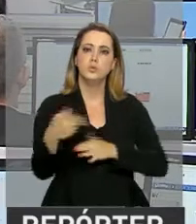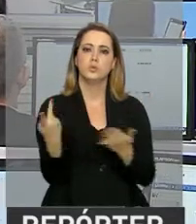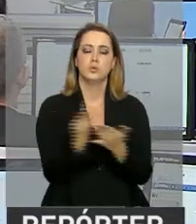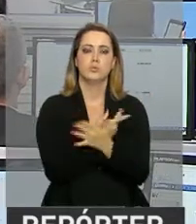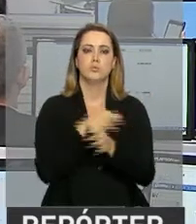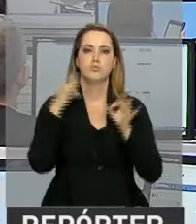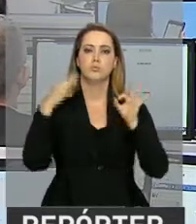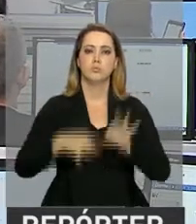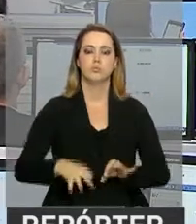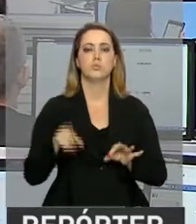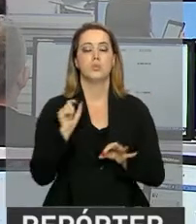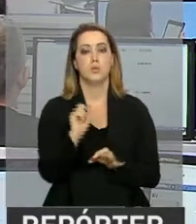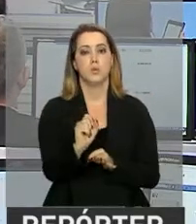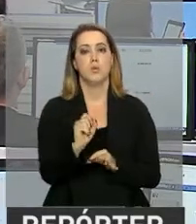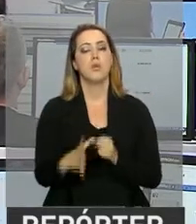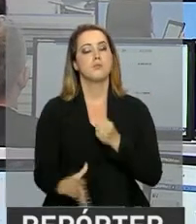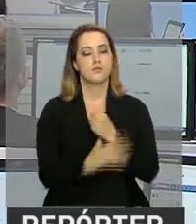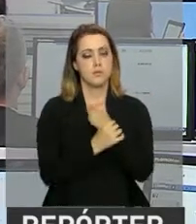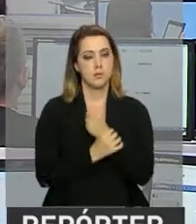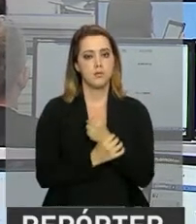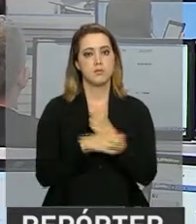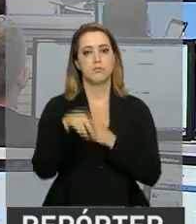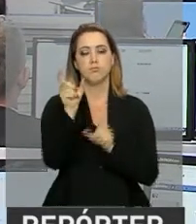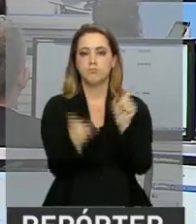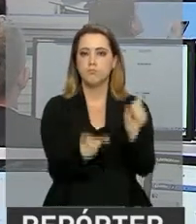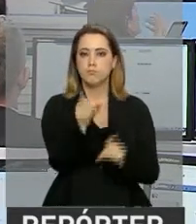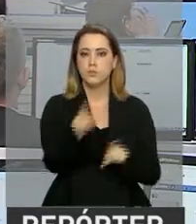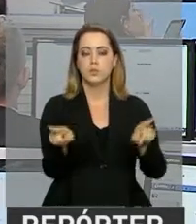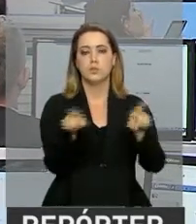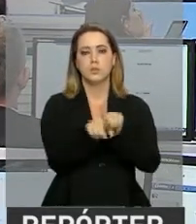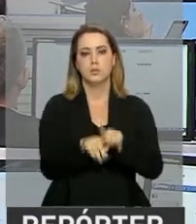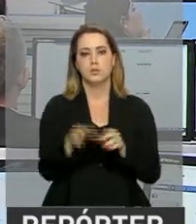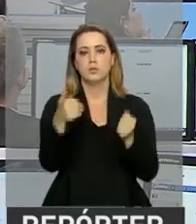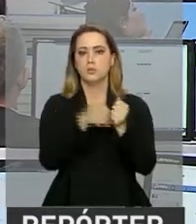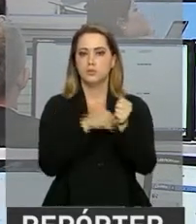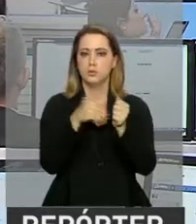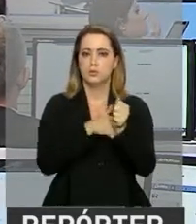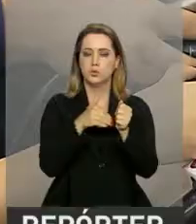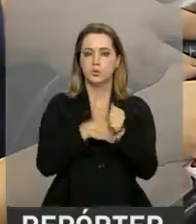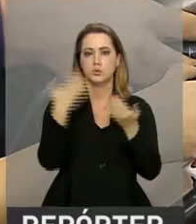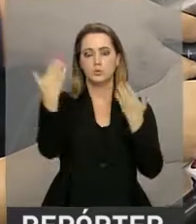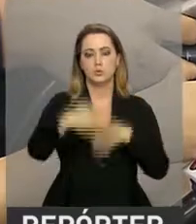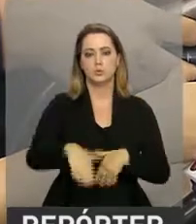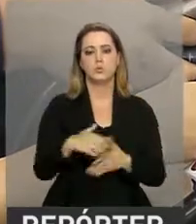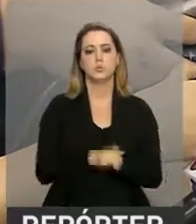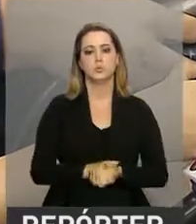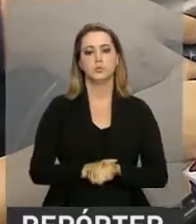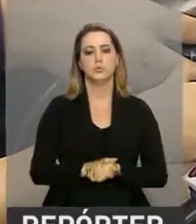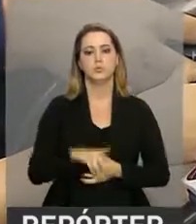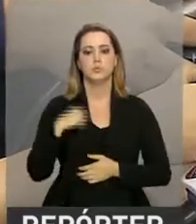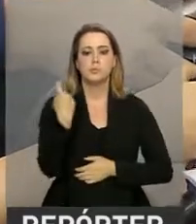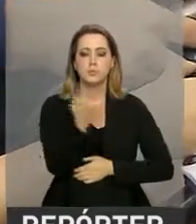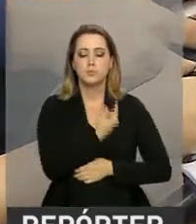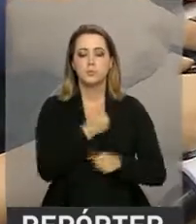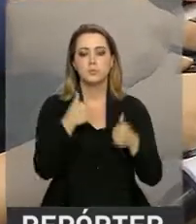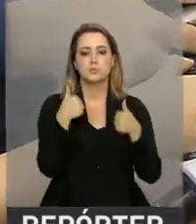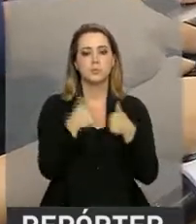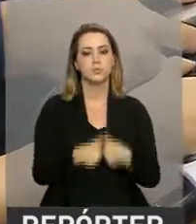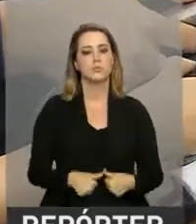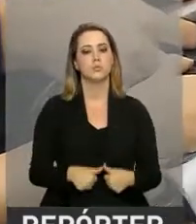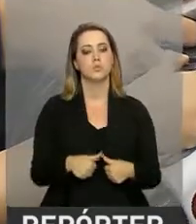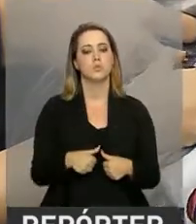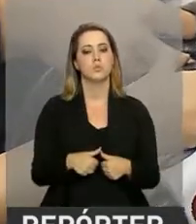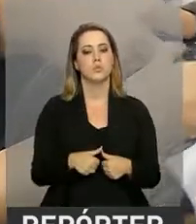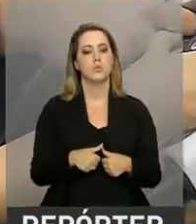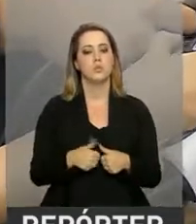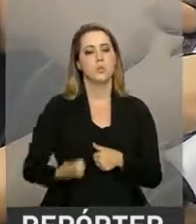para garantir a segurança dos candidatos e o sigilo das provas nós estamos aí requisitando o